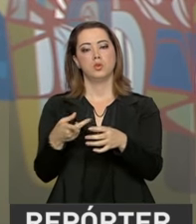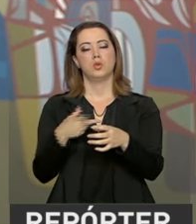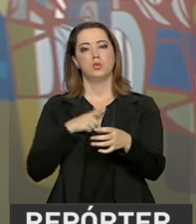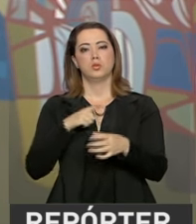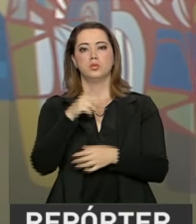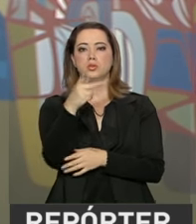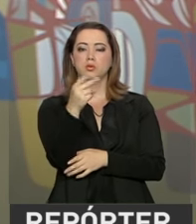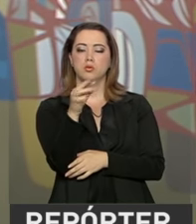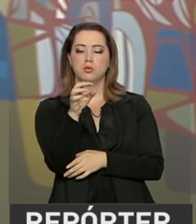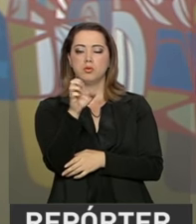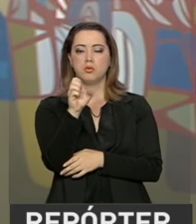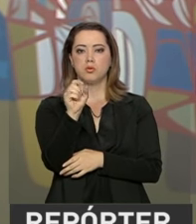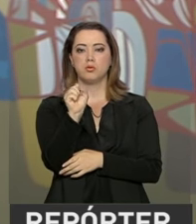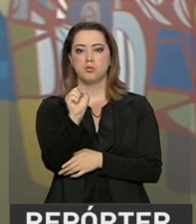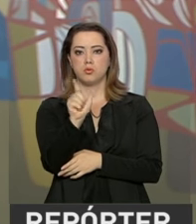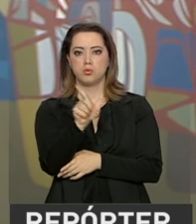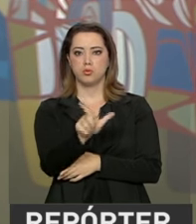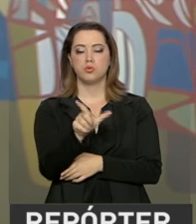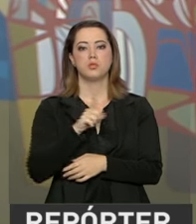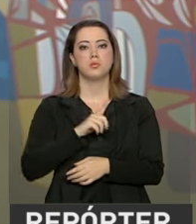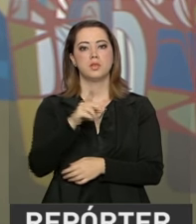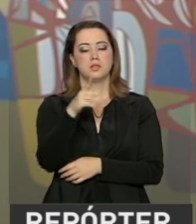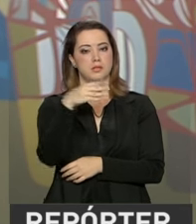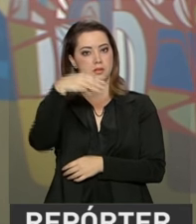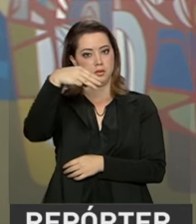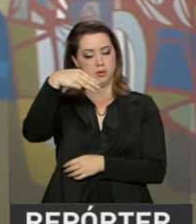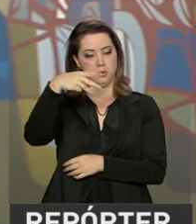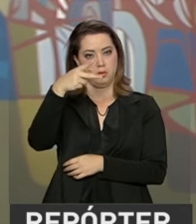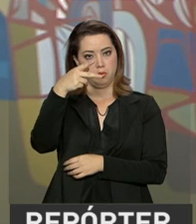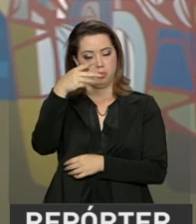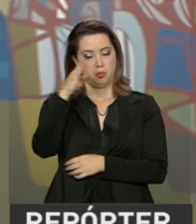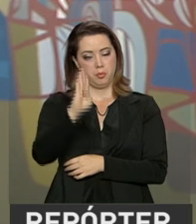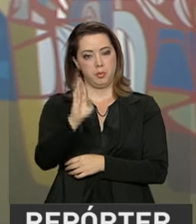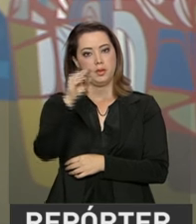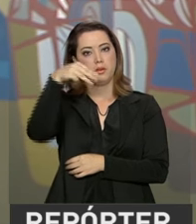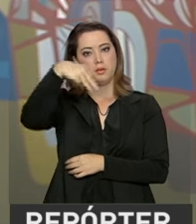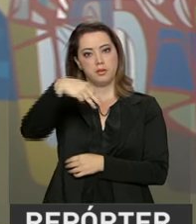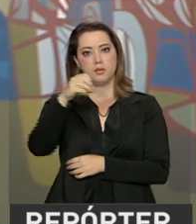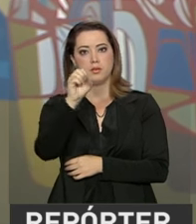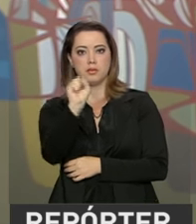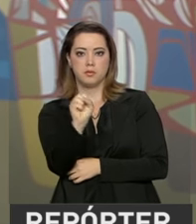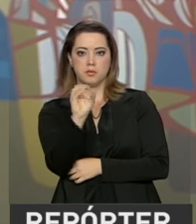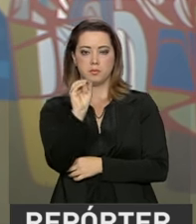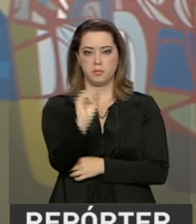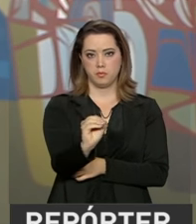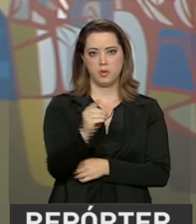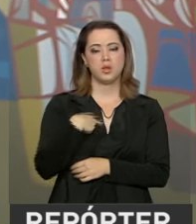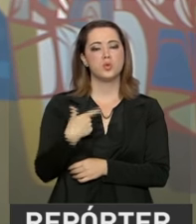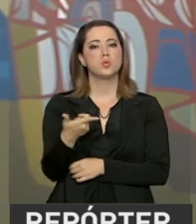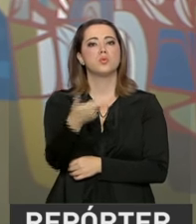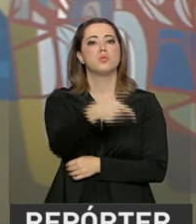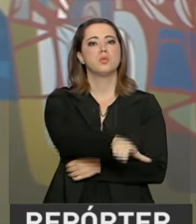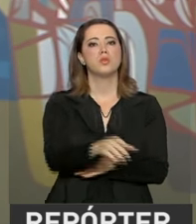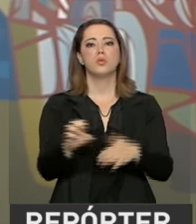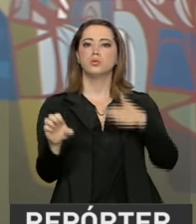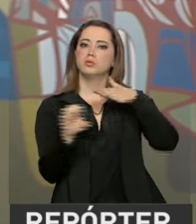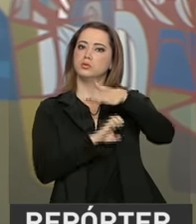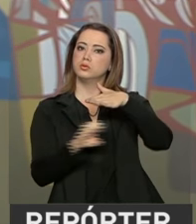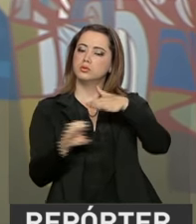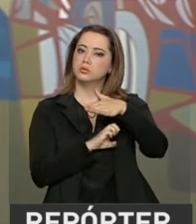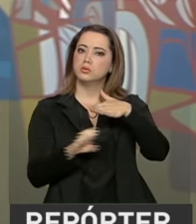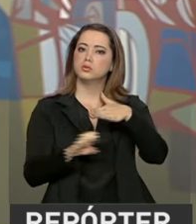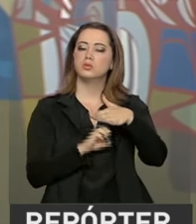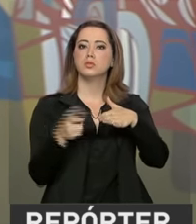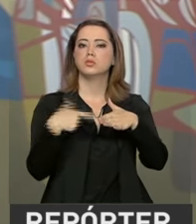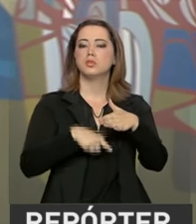de petróleo BM S8 no pressal pra companhia State Oil Brasil OL Gás, um braço da